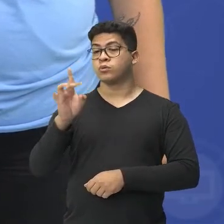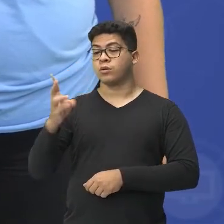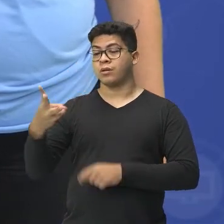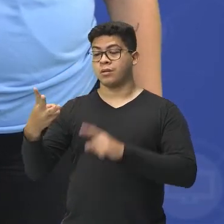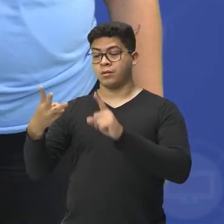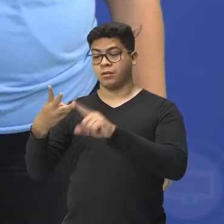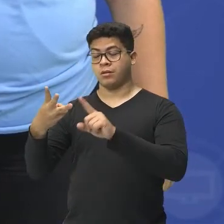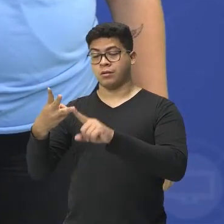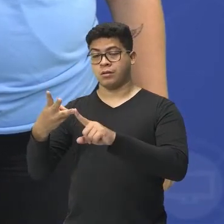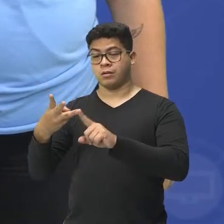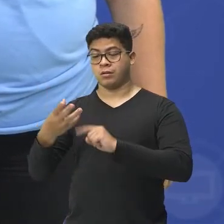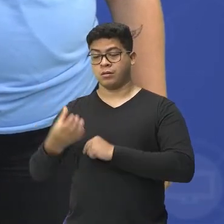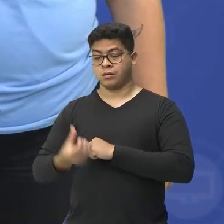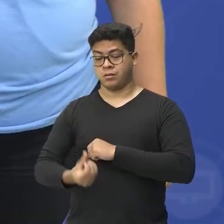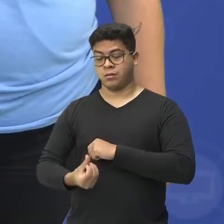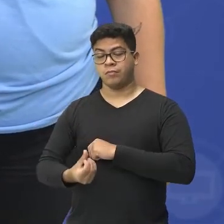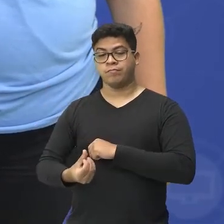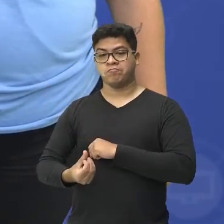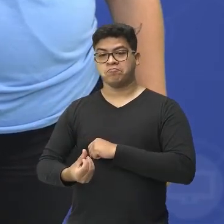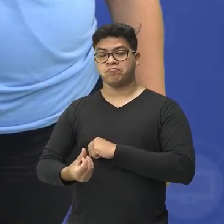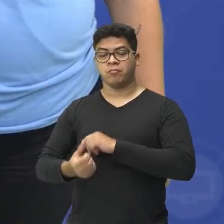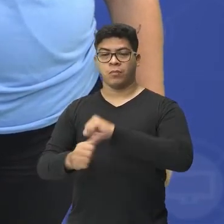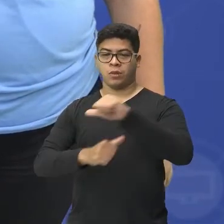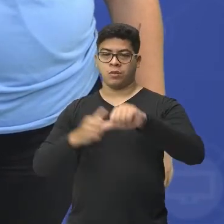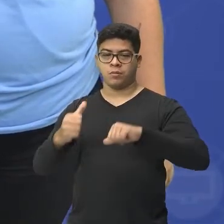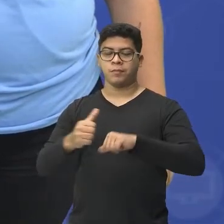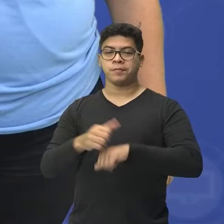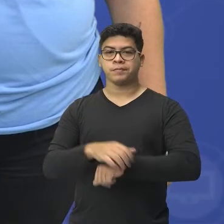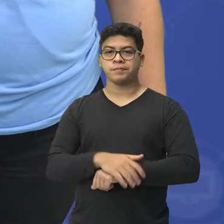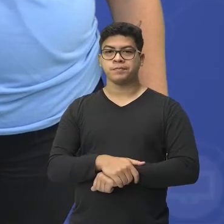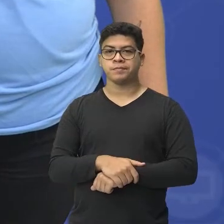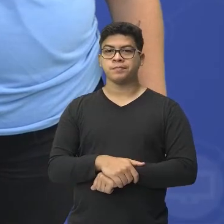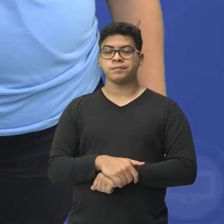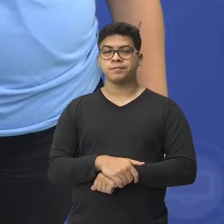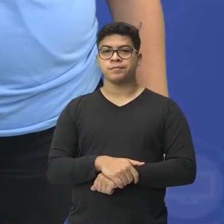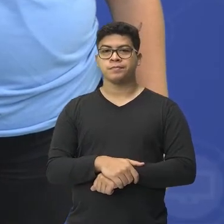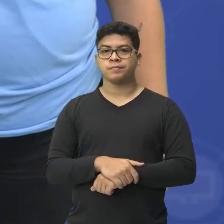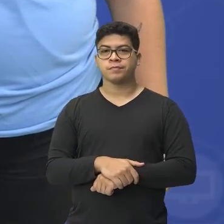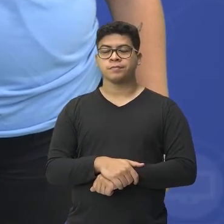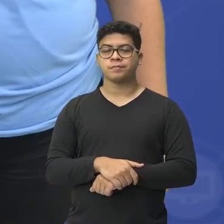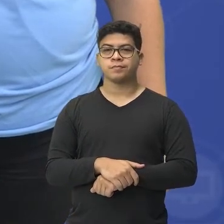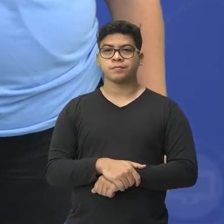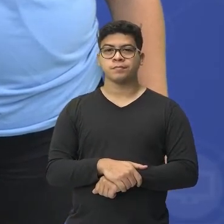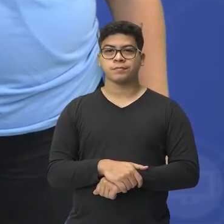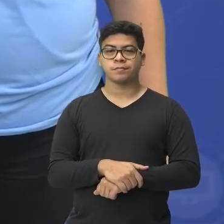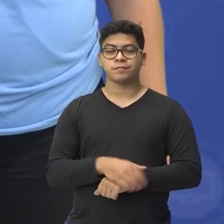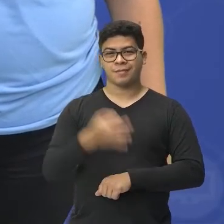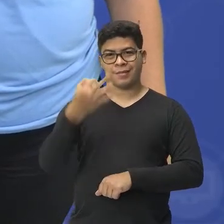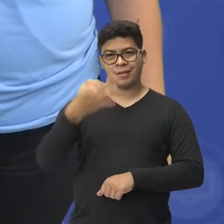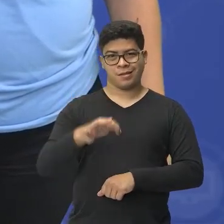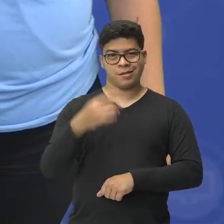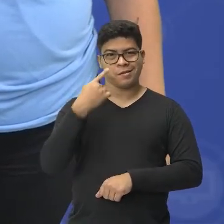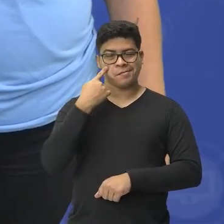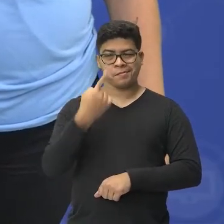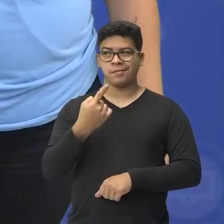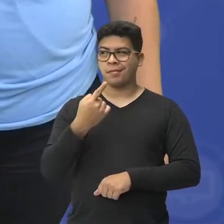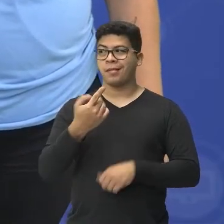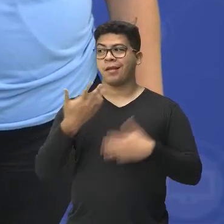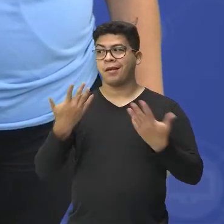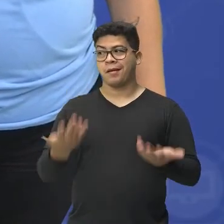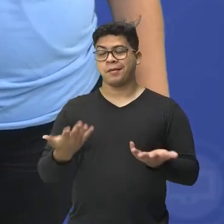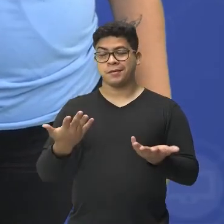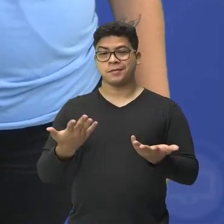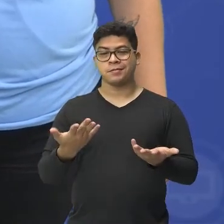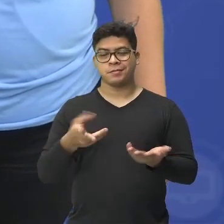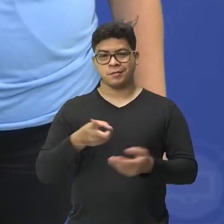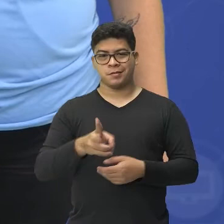objeto direto e objeto indireto, aqui na terceira pessoa, do plural e do singular, tá certo? Bem,